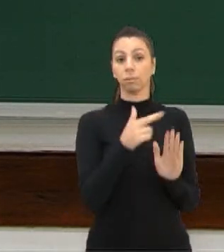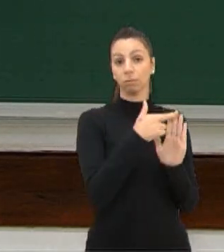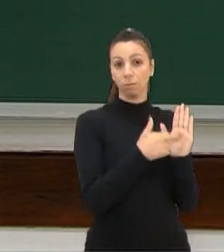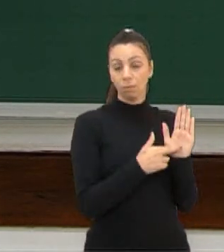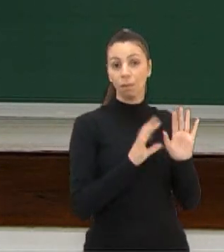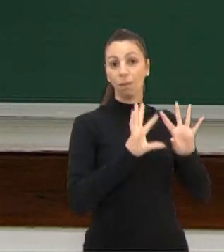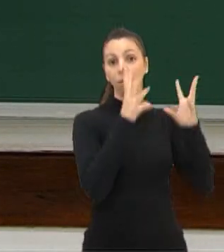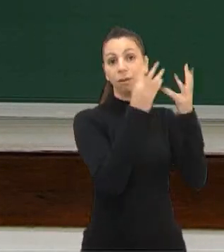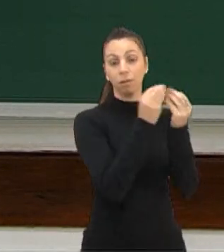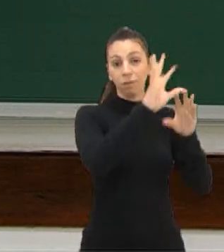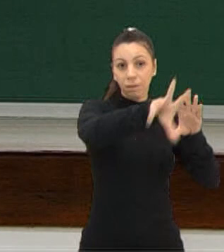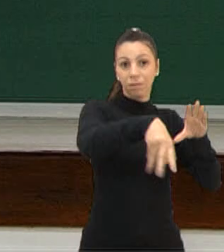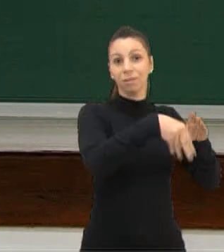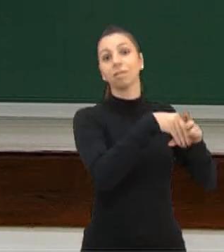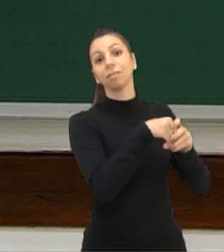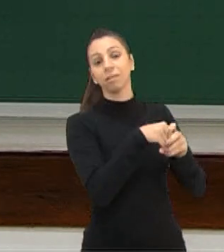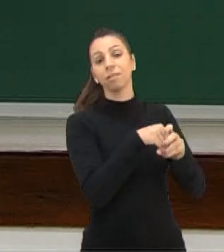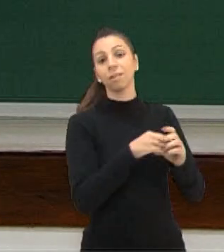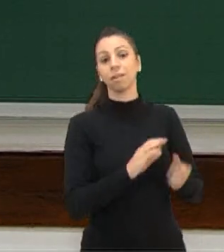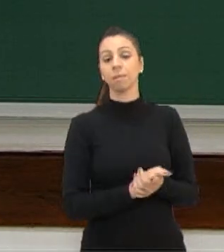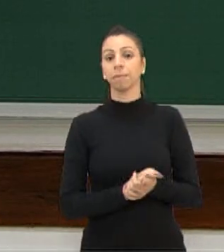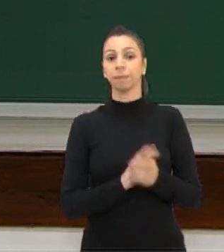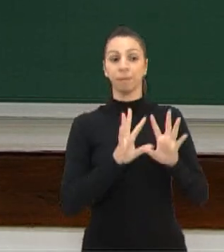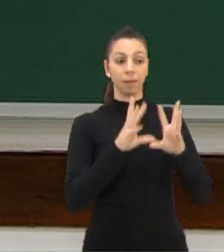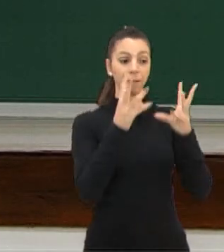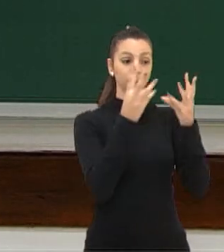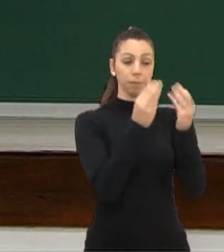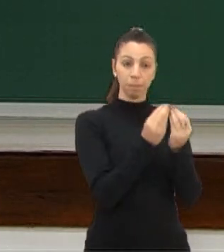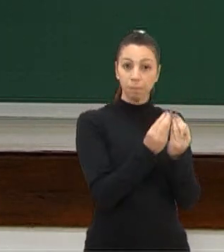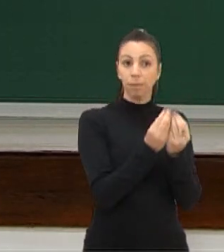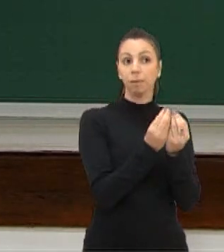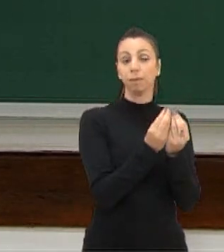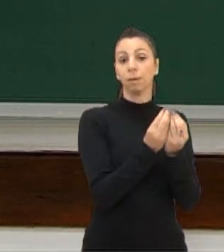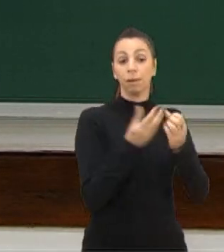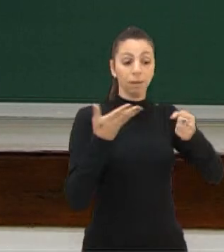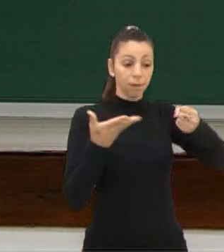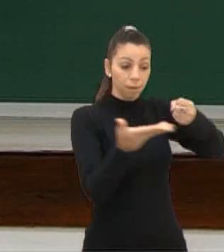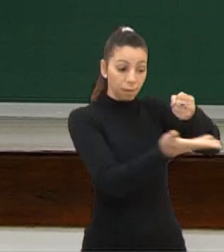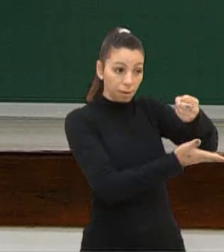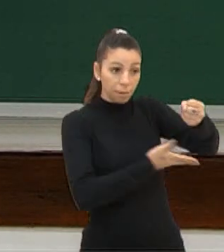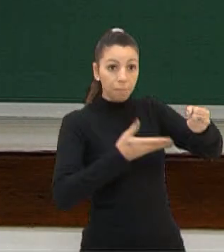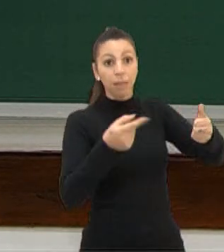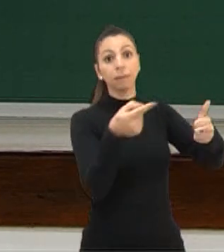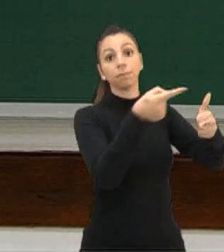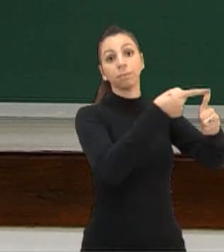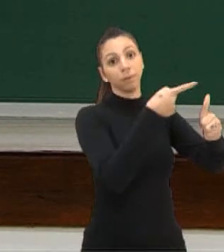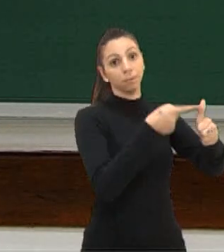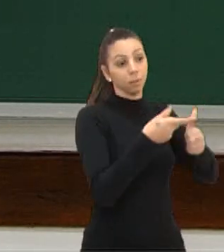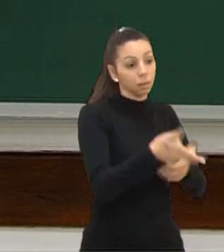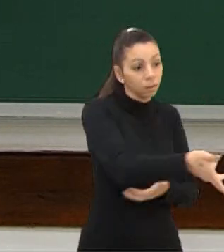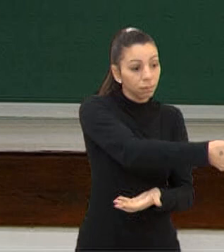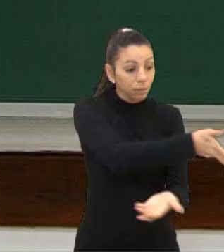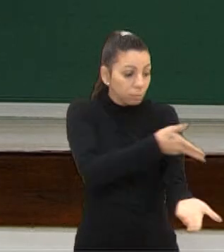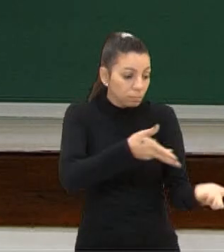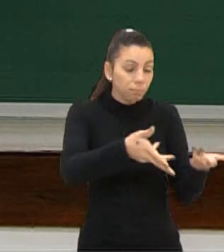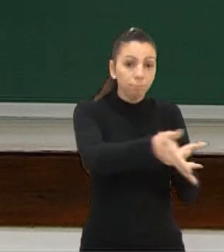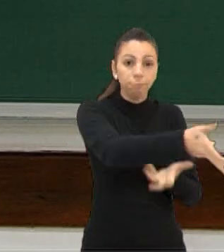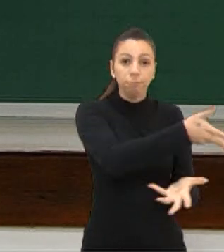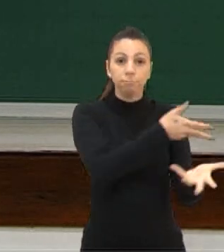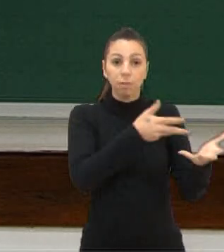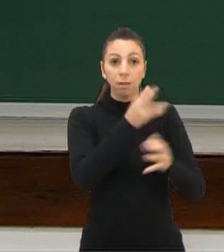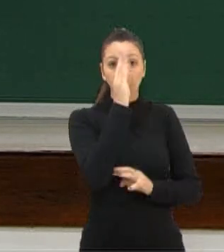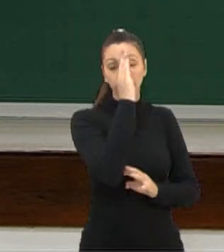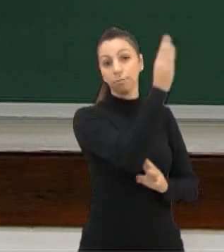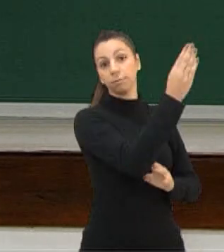família, tá? Então, família não é necessariamente uma família nuclear, mas é a base primária de socialização. É a mais